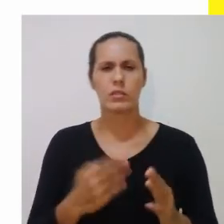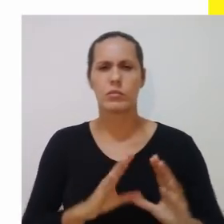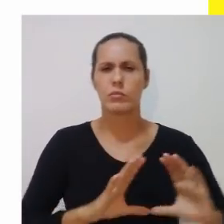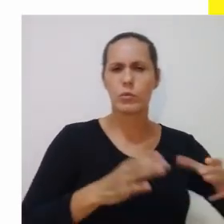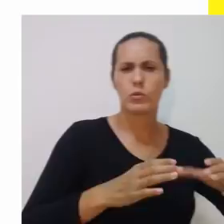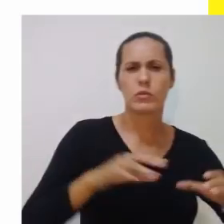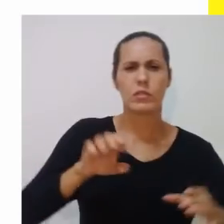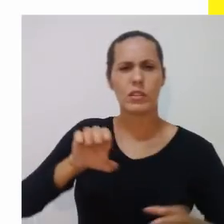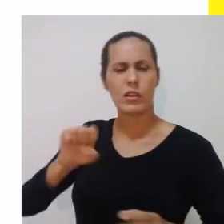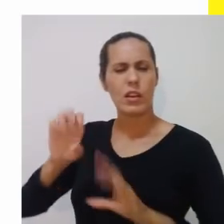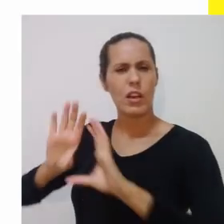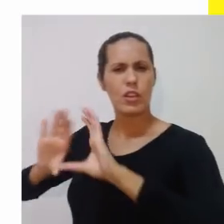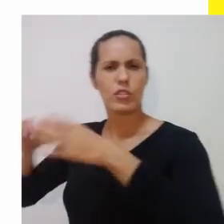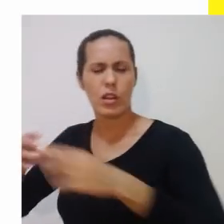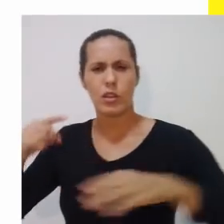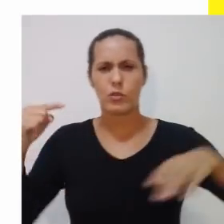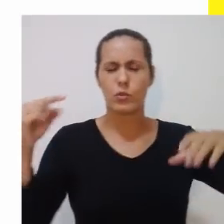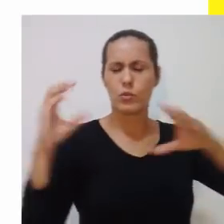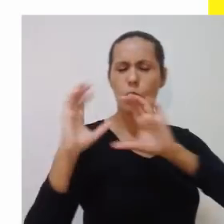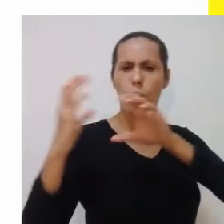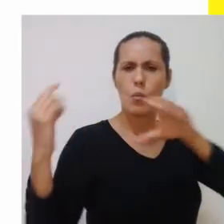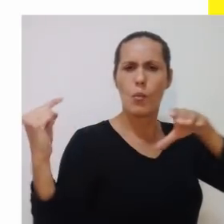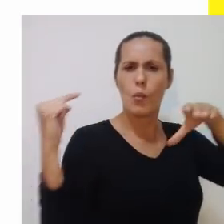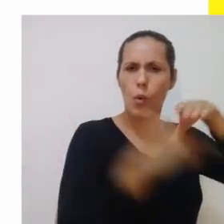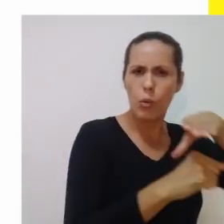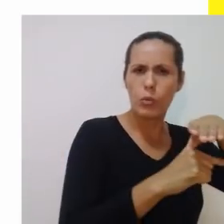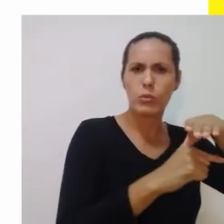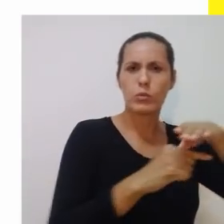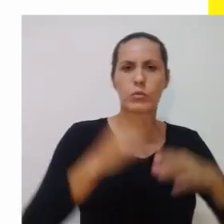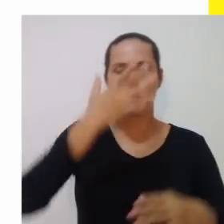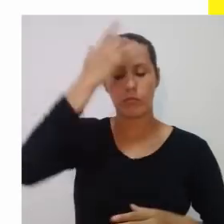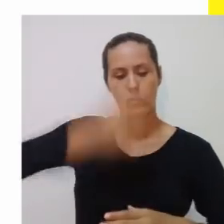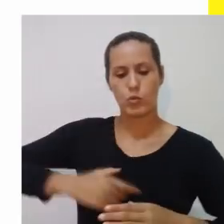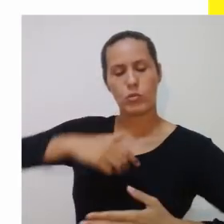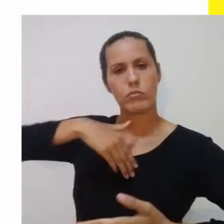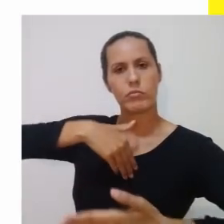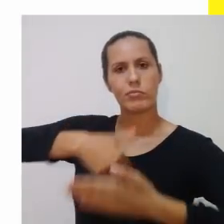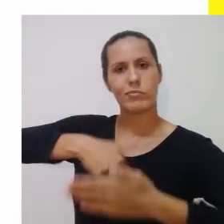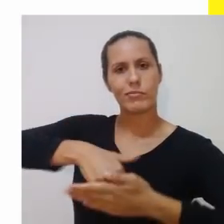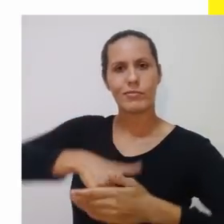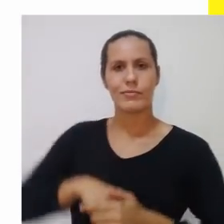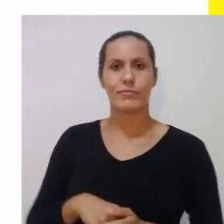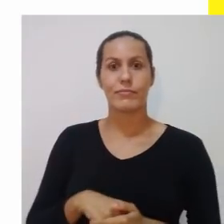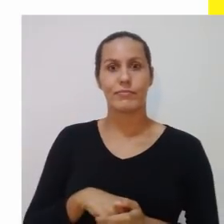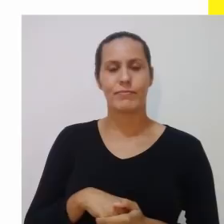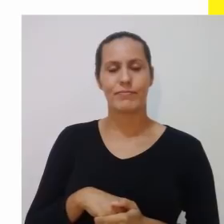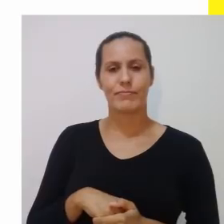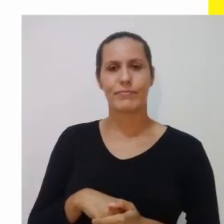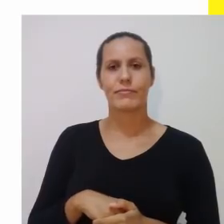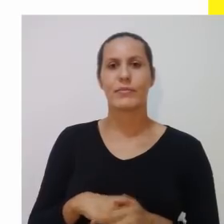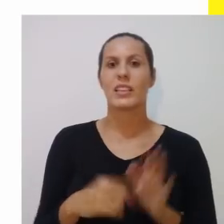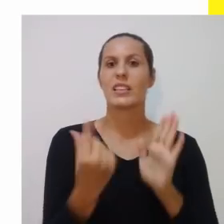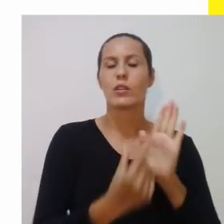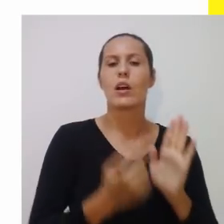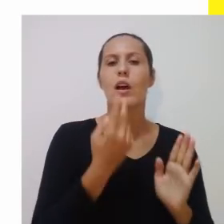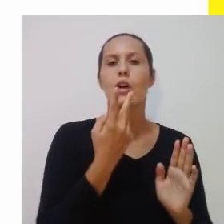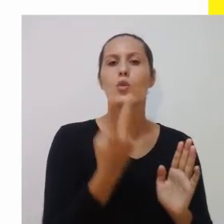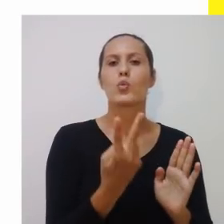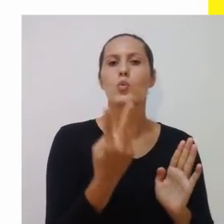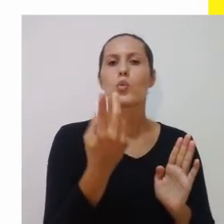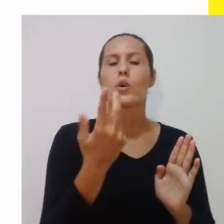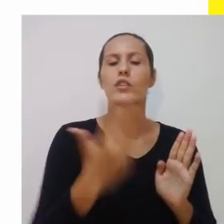Time, torcida, estádio, bola, gol, campeonato, jogador. Nesse mesmo texto aparece algumas vezes a palavra